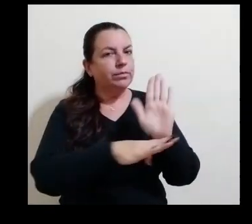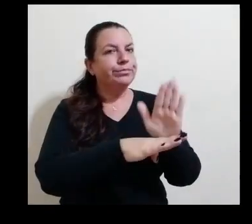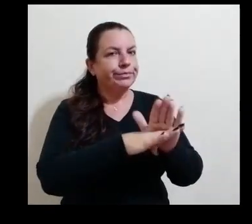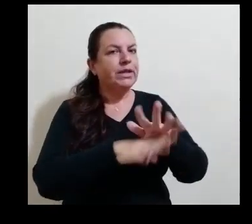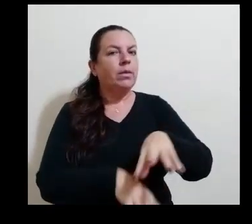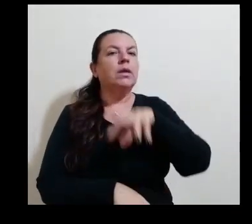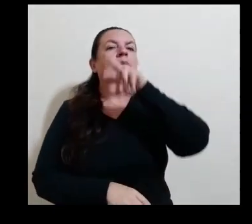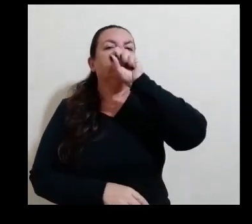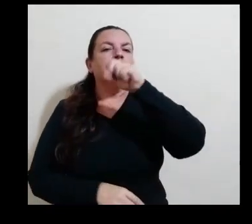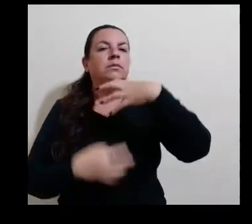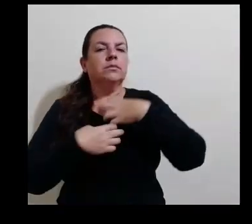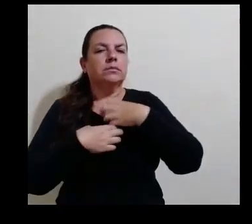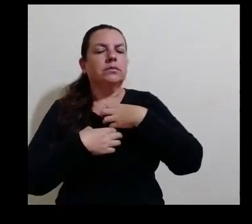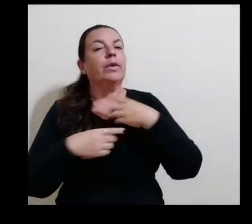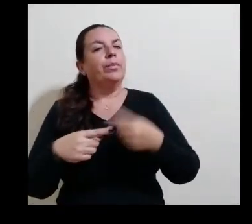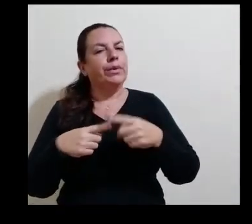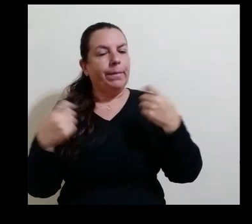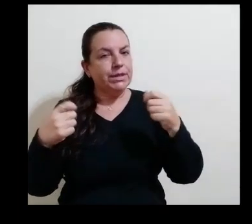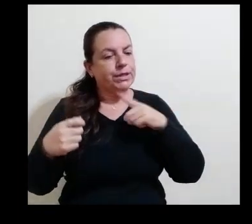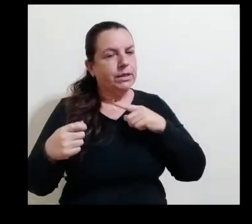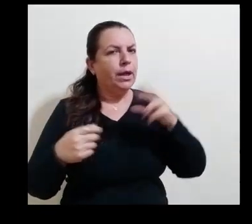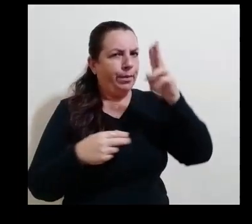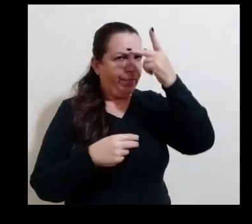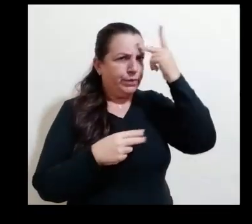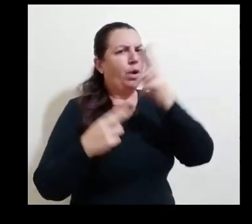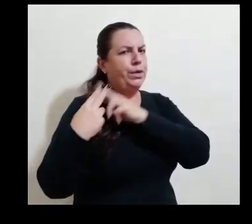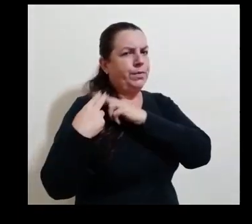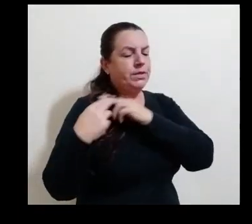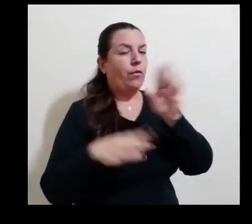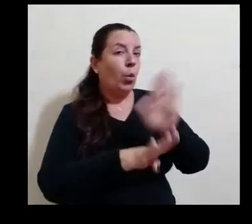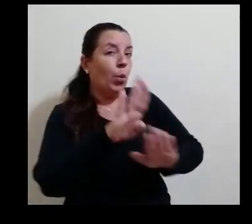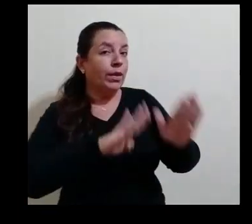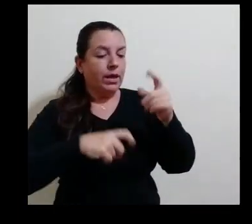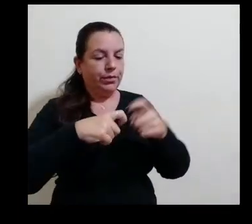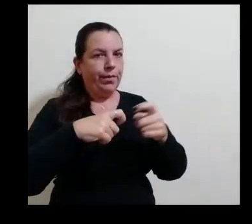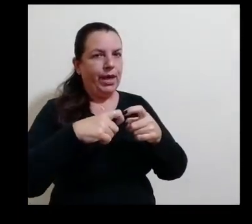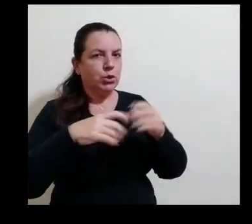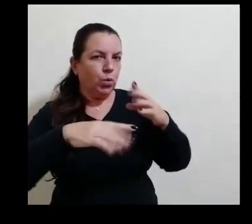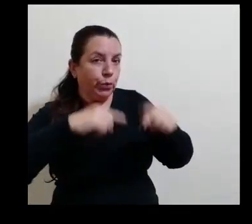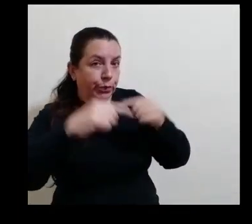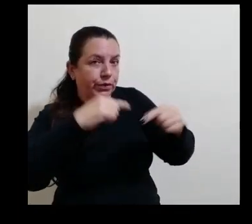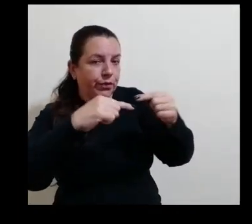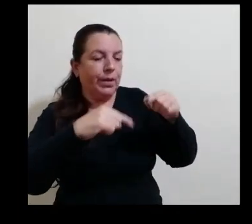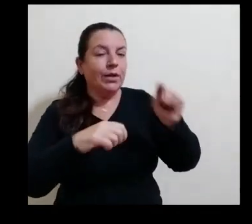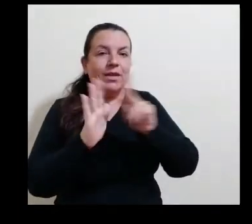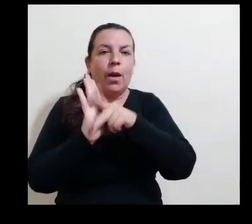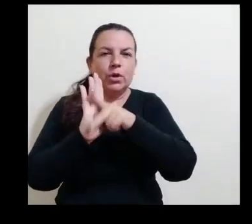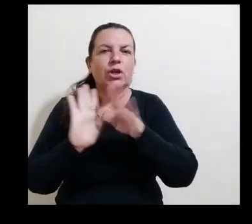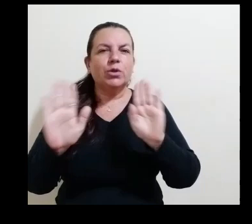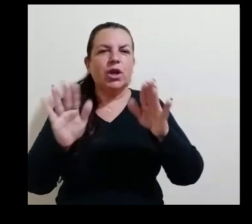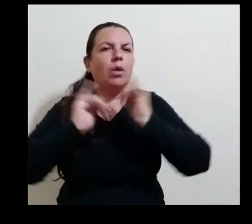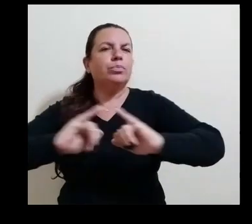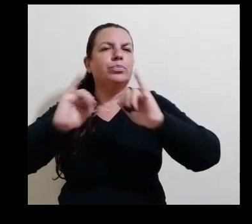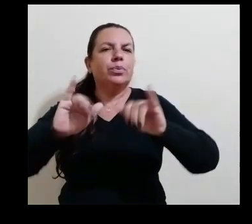e fisioterapia respiratória claro para ter esse cuidado médico né no desenvolvimento esse protótipo